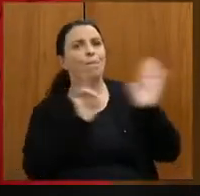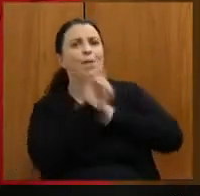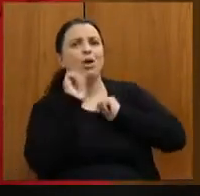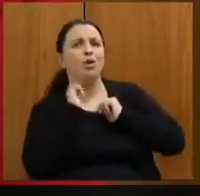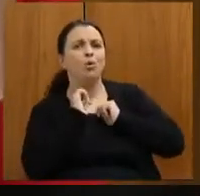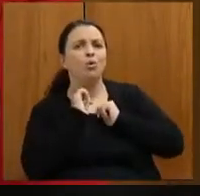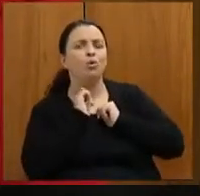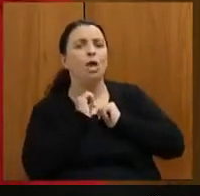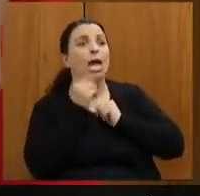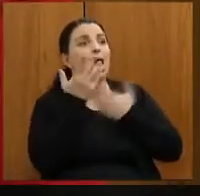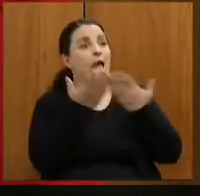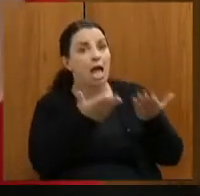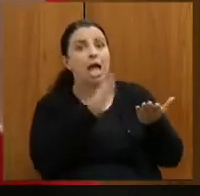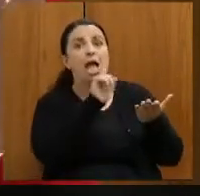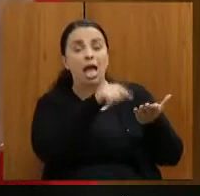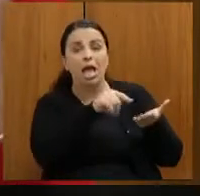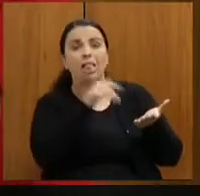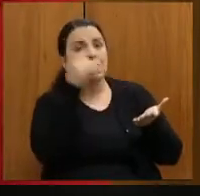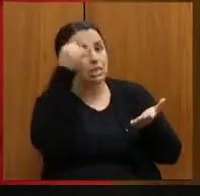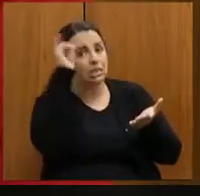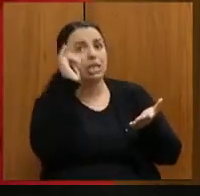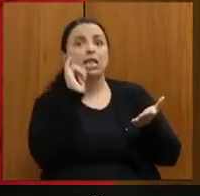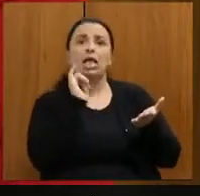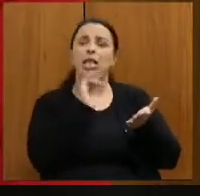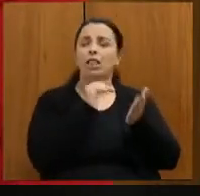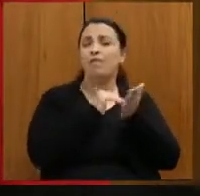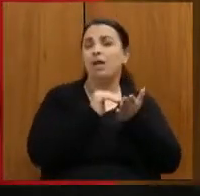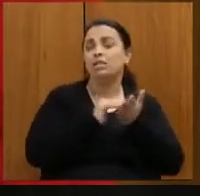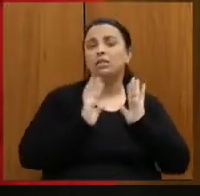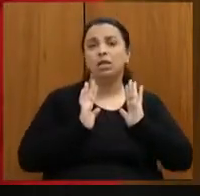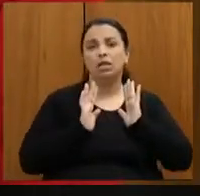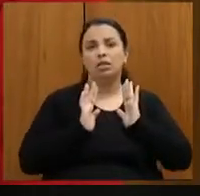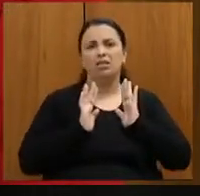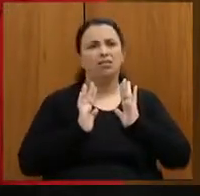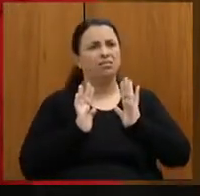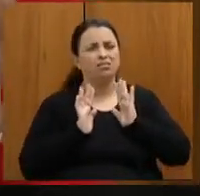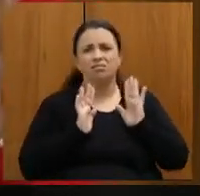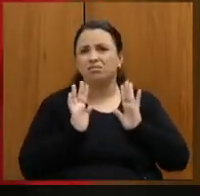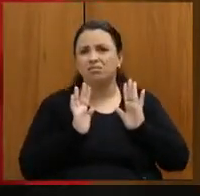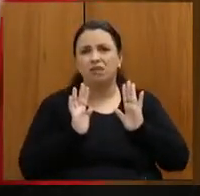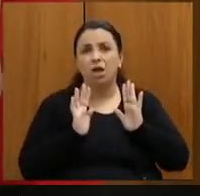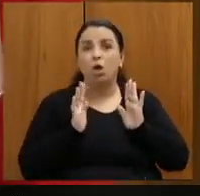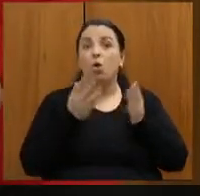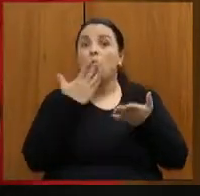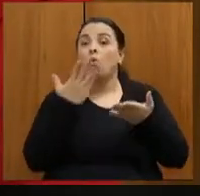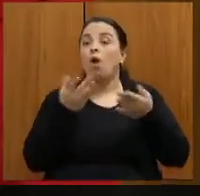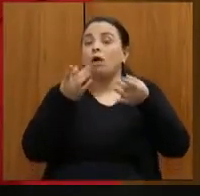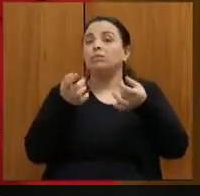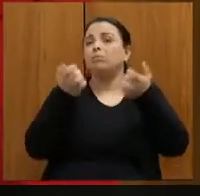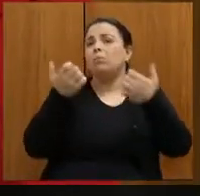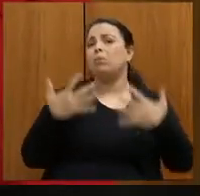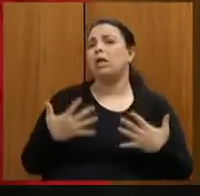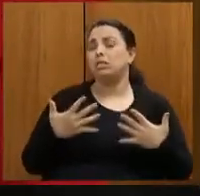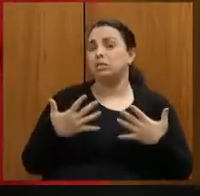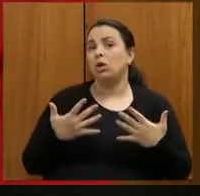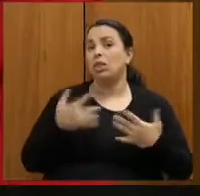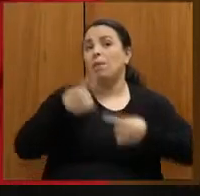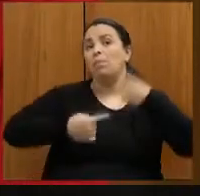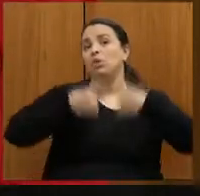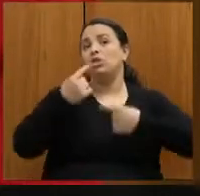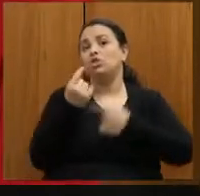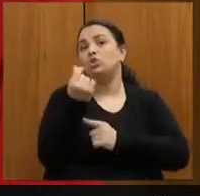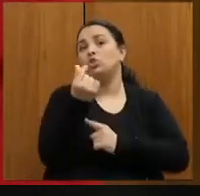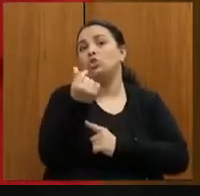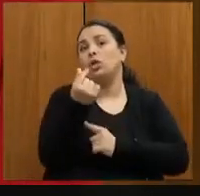secretaria da não seria da Secretaria da Fazenda é a definição da política em relação ao dinheiro que